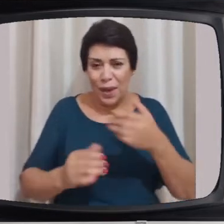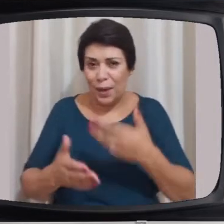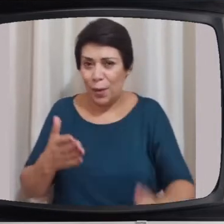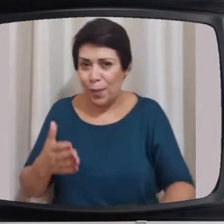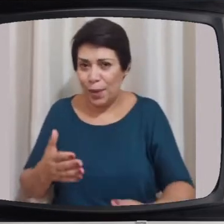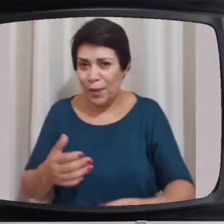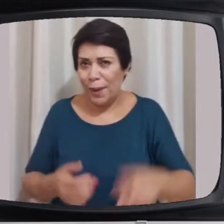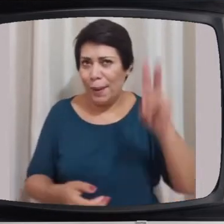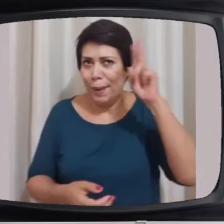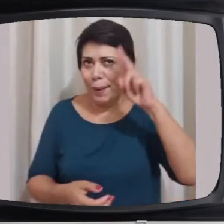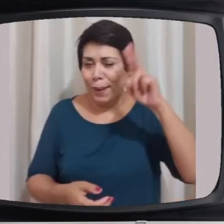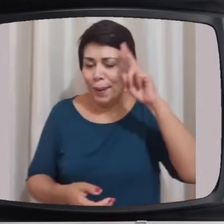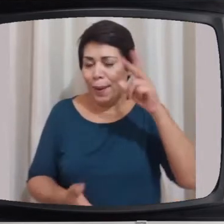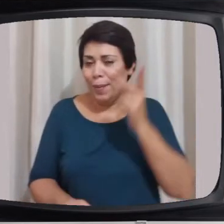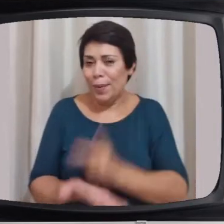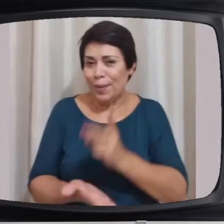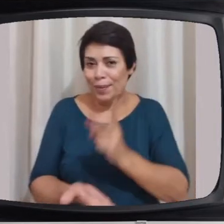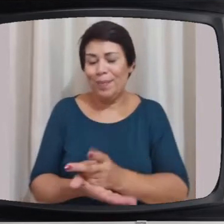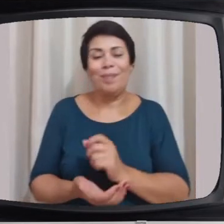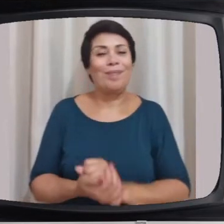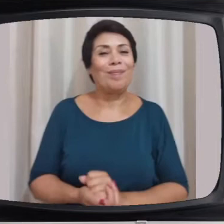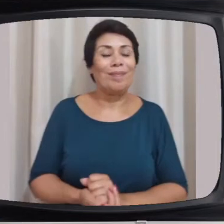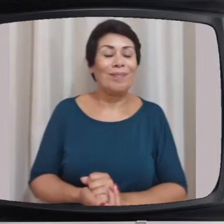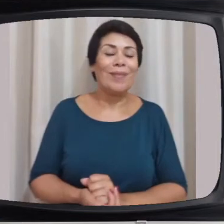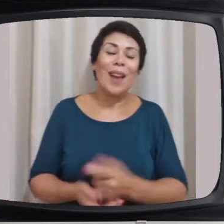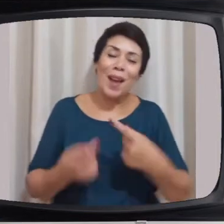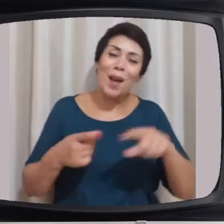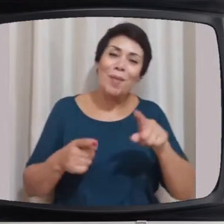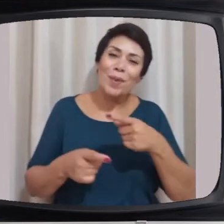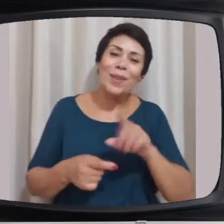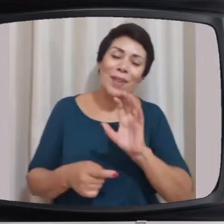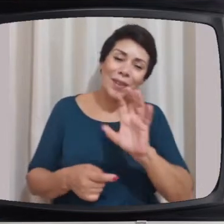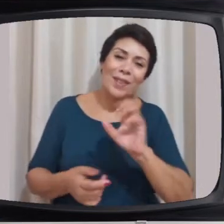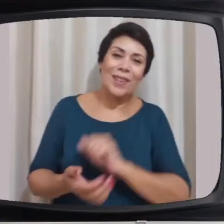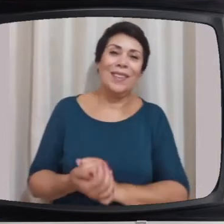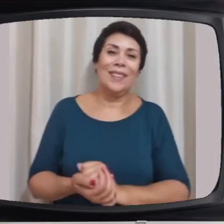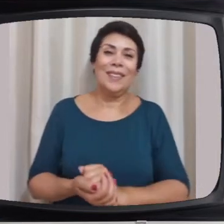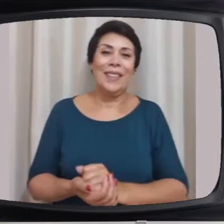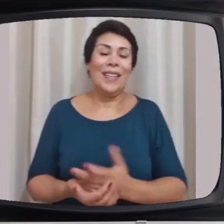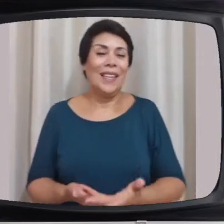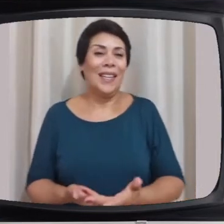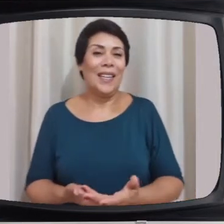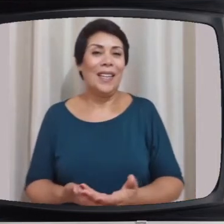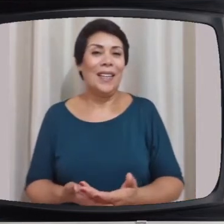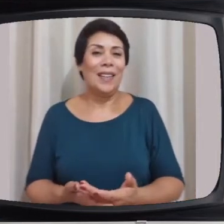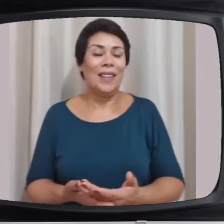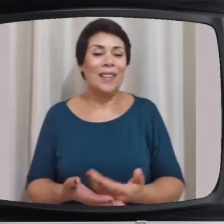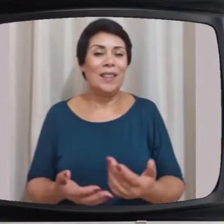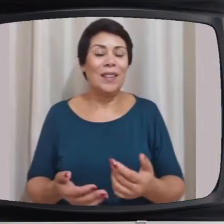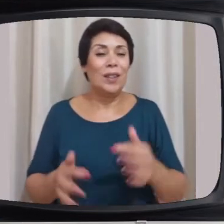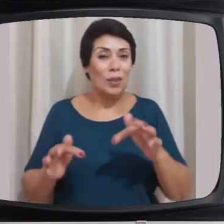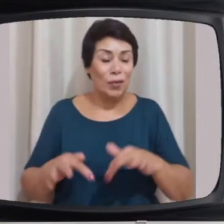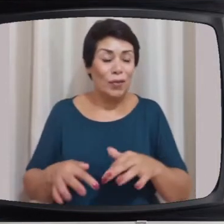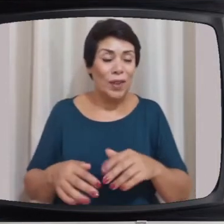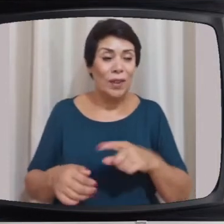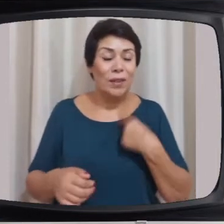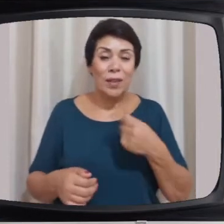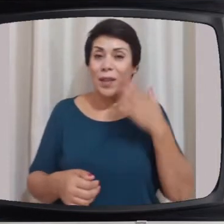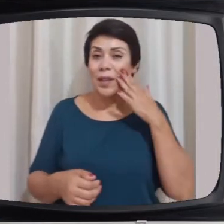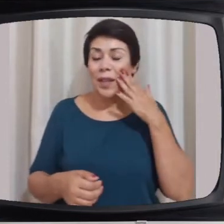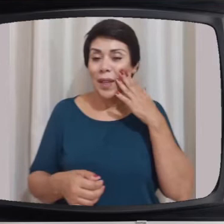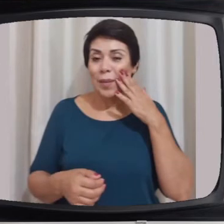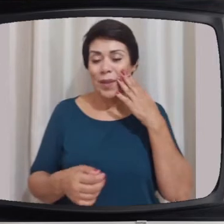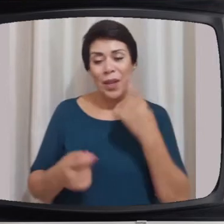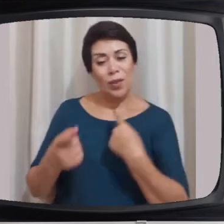nunca esqueci. É sobre isso a canção. É sobre, no fim das contas, chegar à conclusão que o